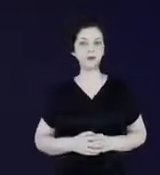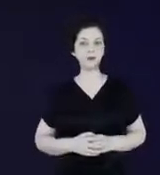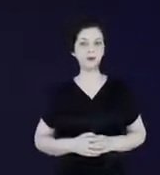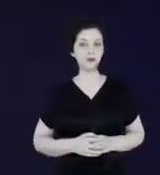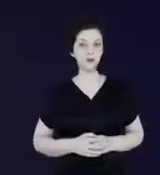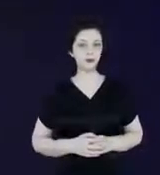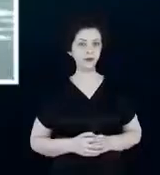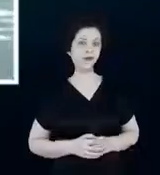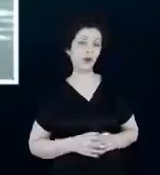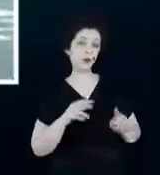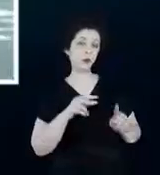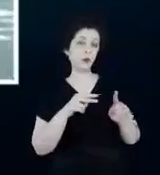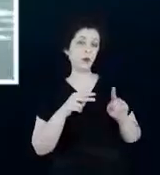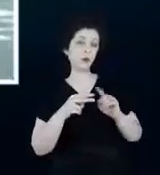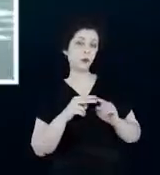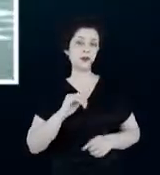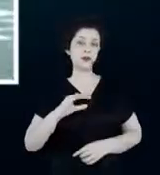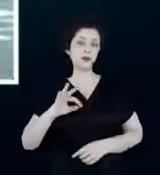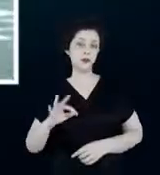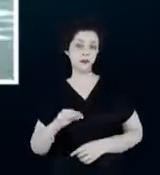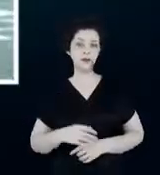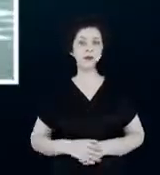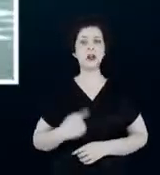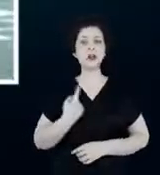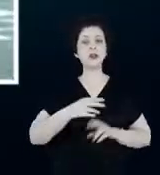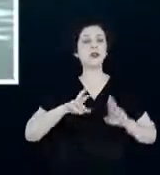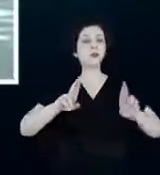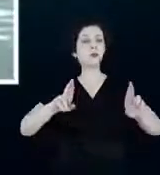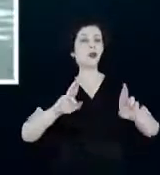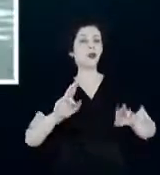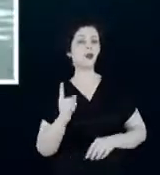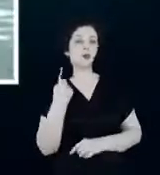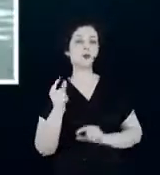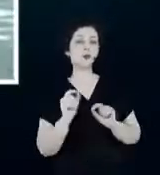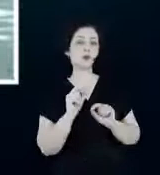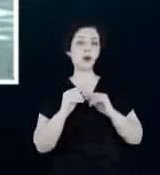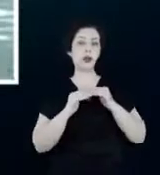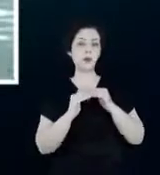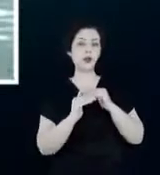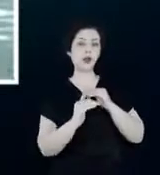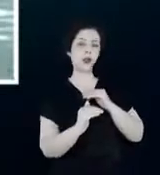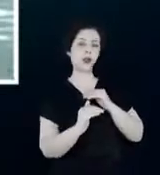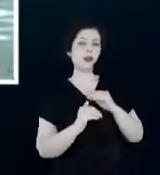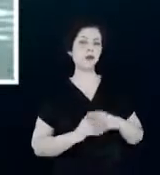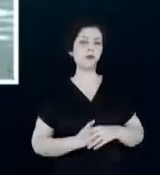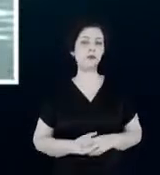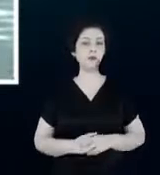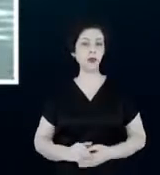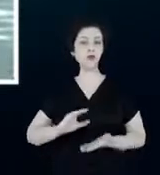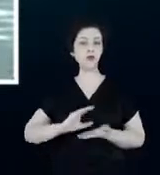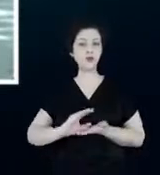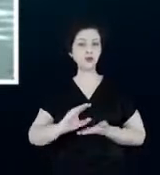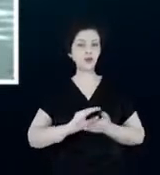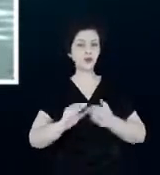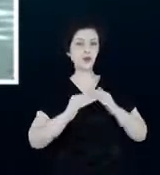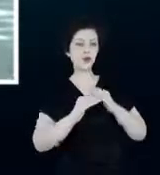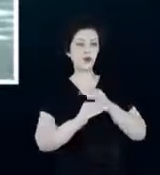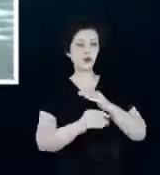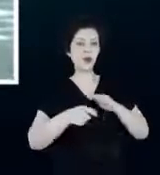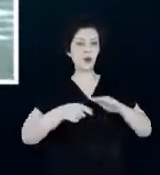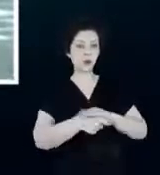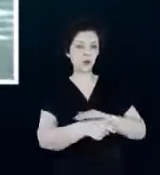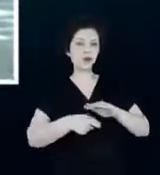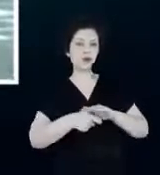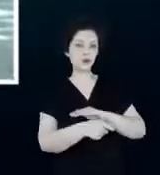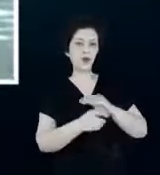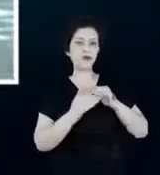Do ponto de vista de certeza, o que a gente espera com o resultado, primeiro, é uma estabilidade nos recursos investidos em P&D. né, não